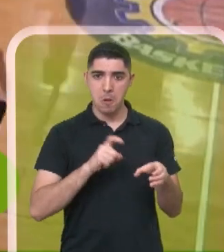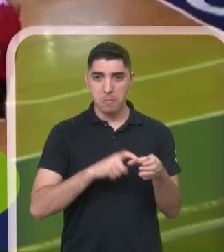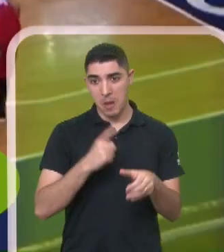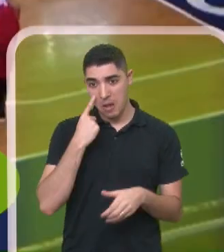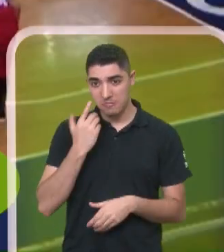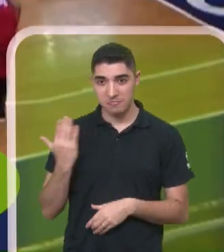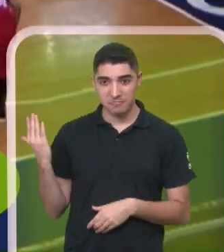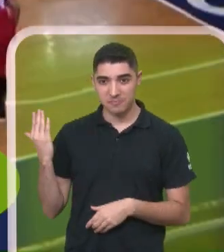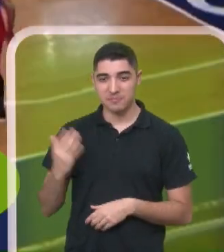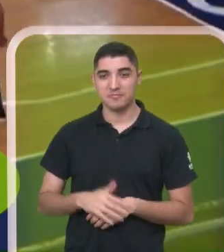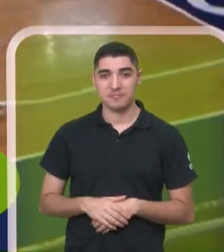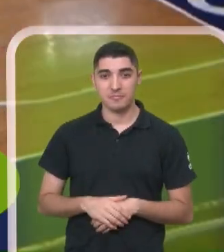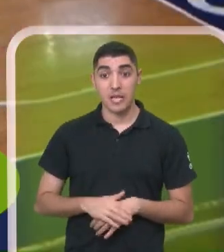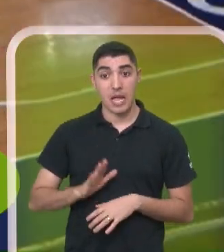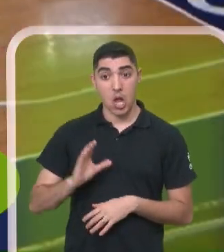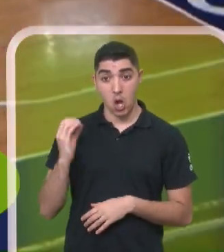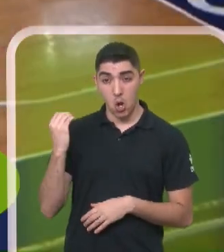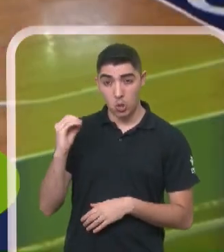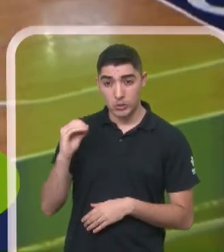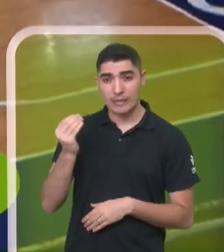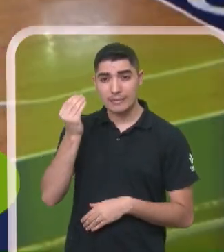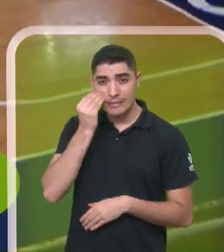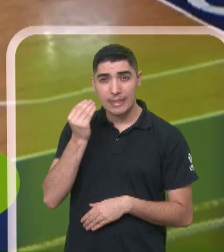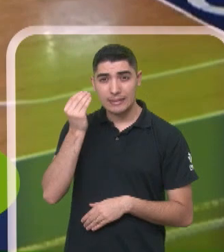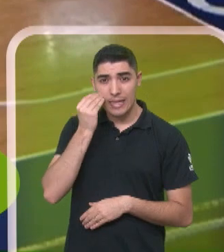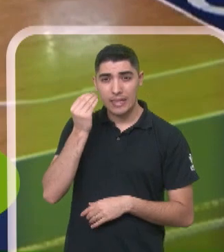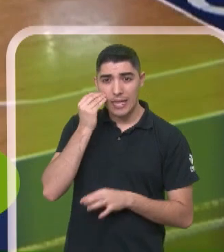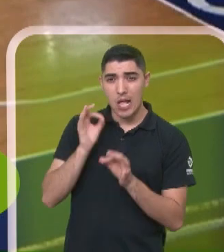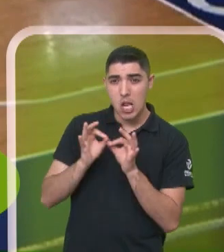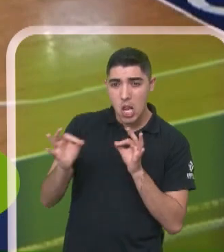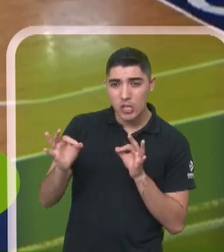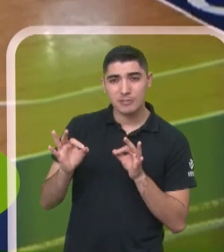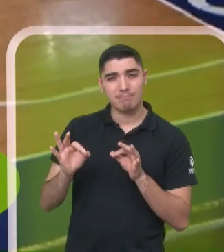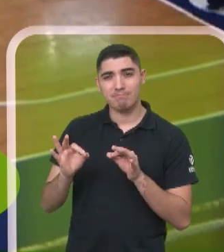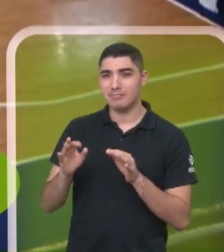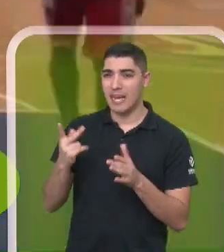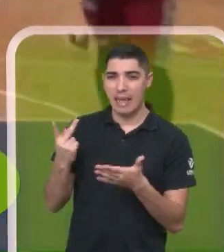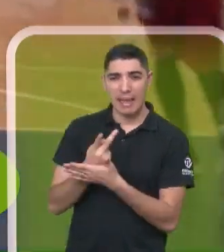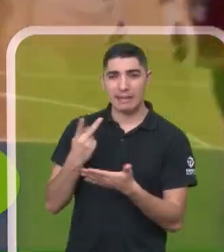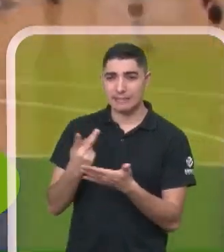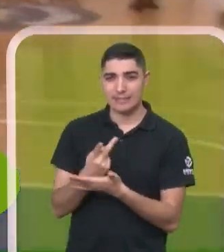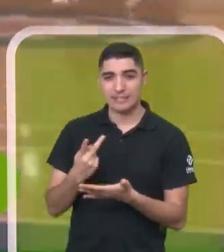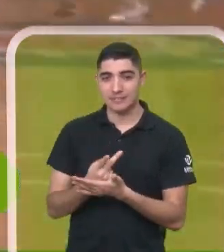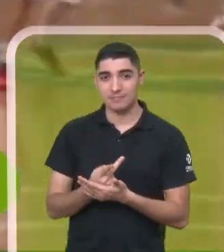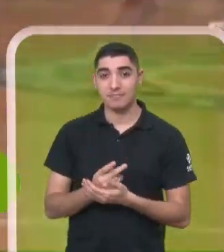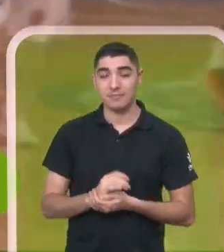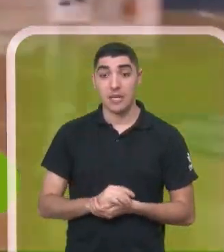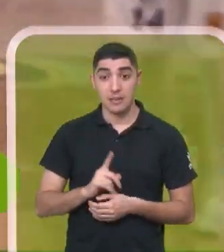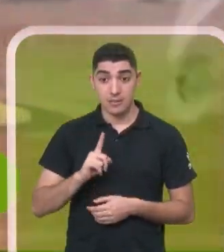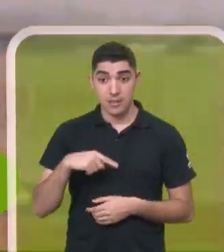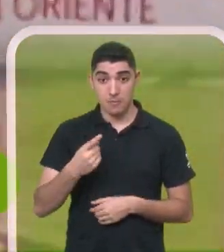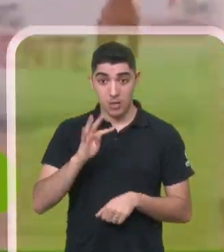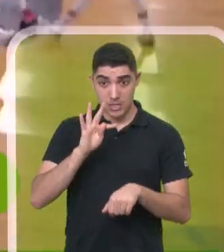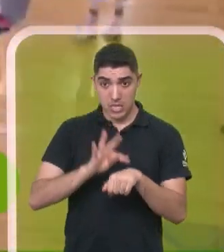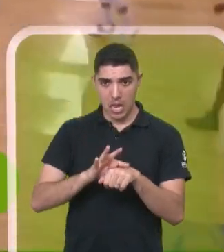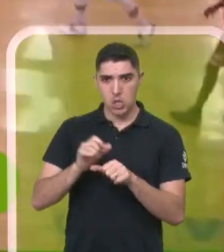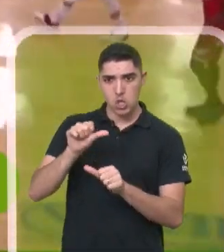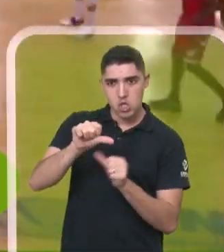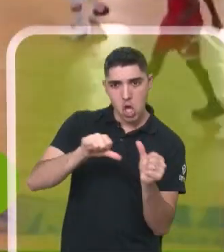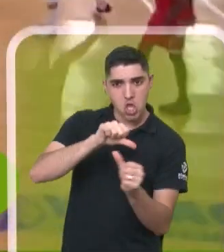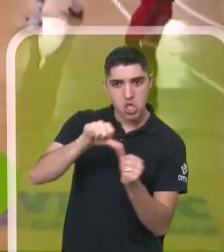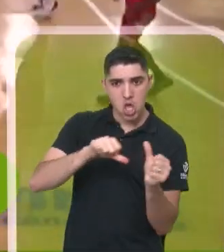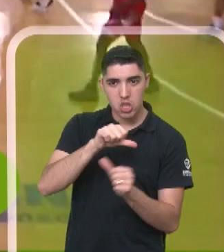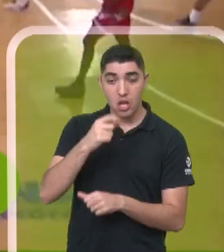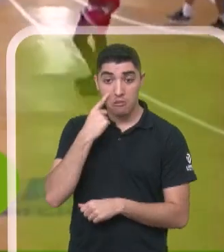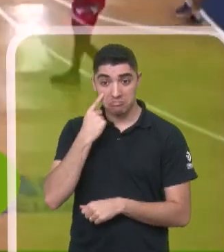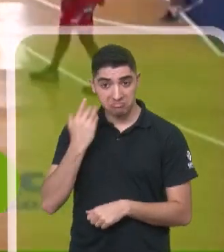replay. Já o Osasco tentava os tiros de longe, amassando o aro. Sebastião Figueiredo rodava a equipe e conseguia